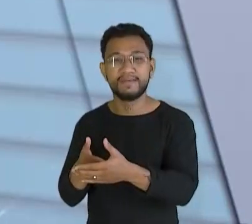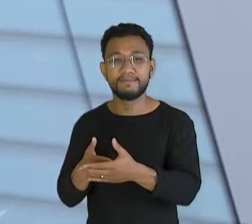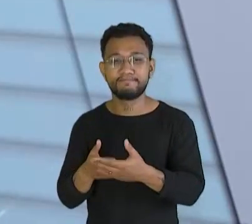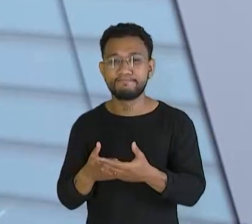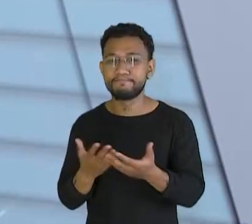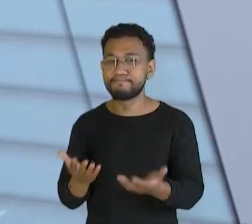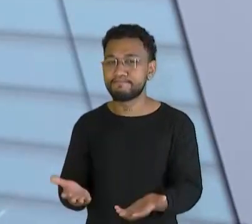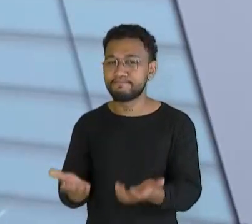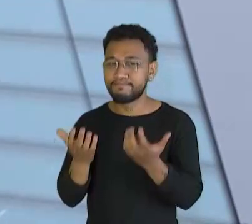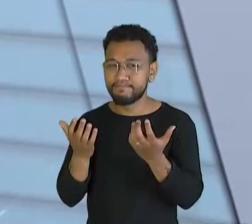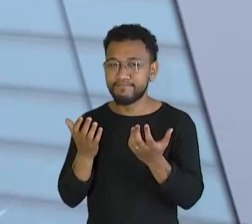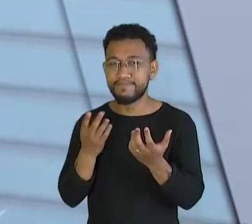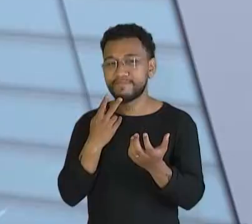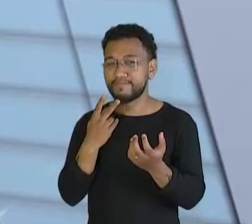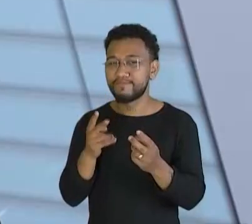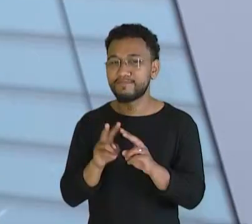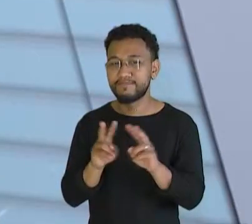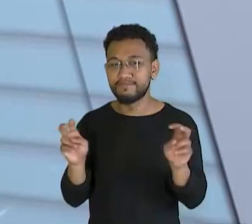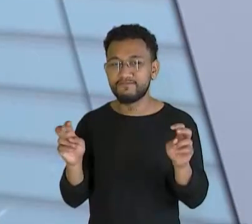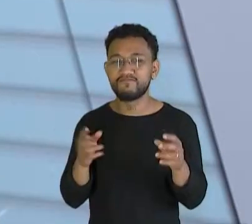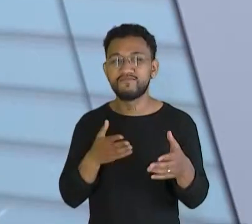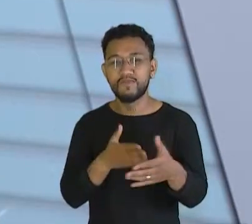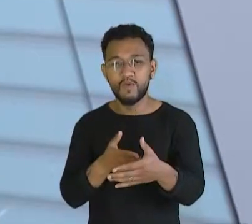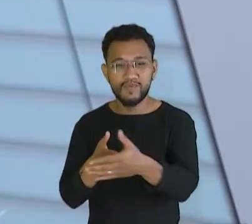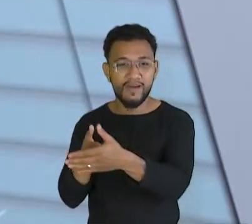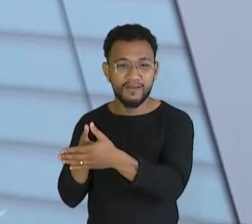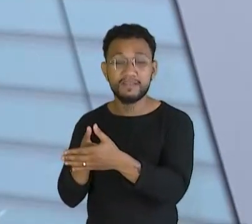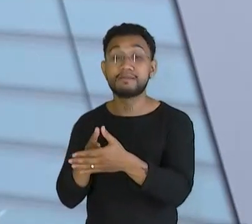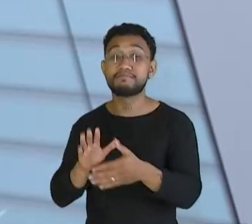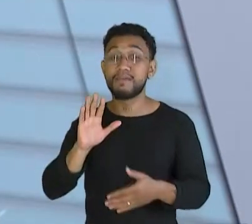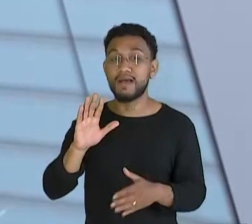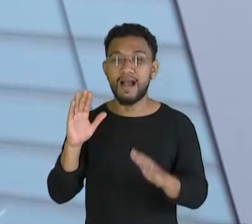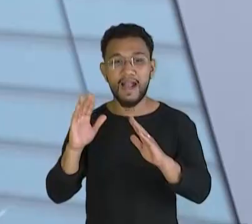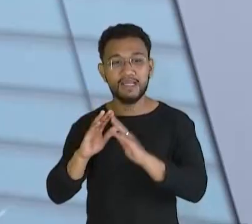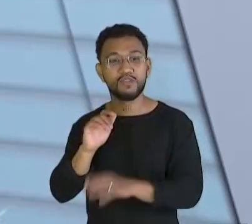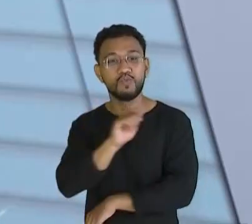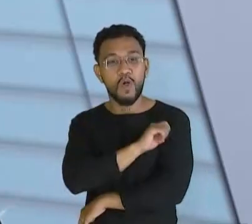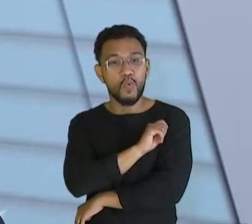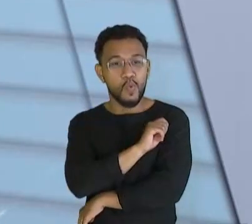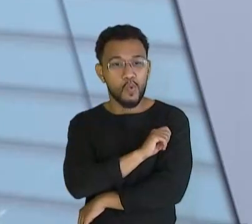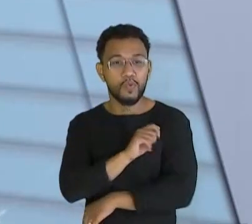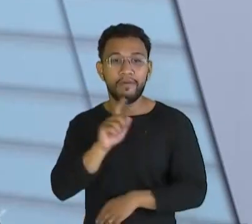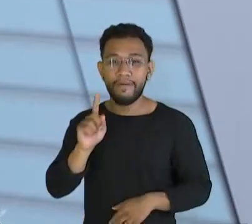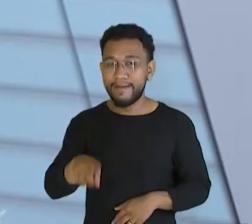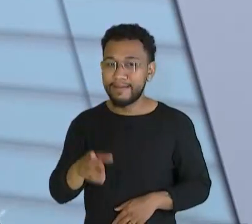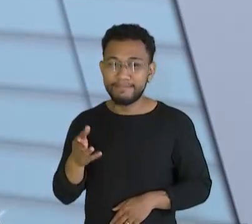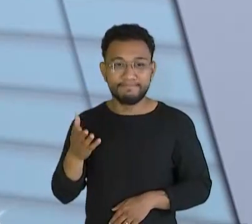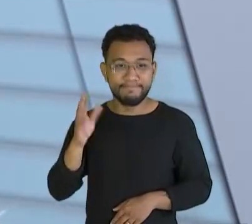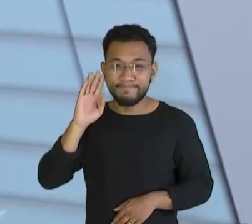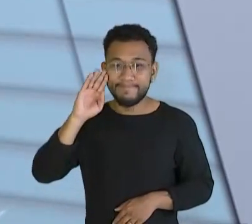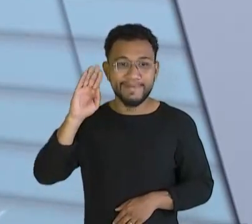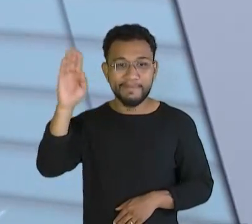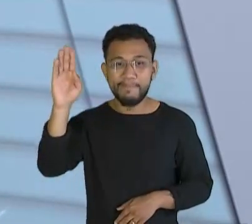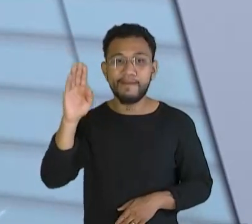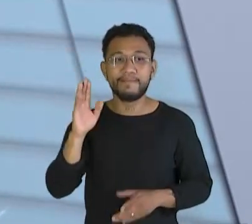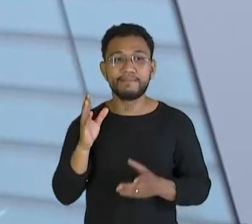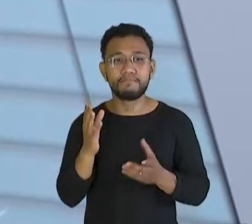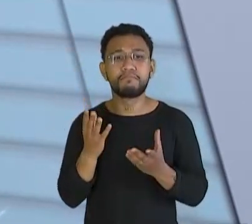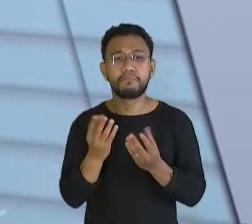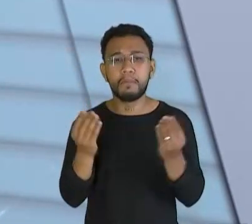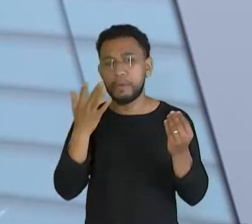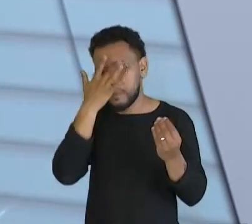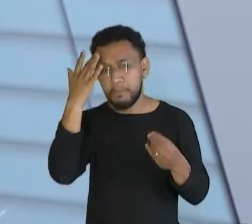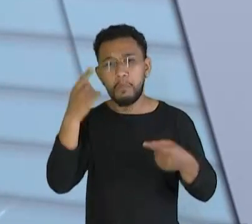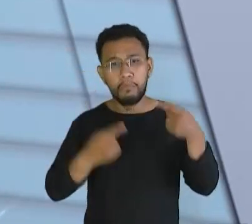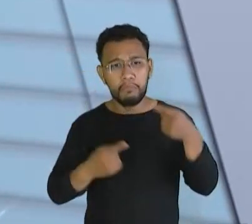queria, antes de falar das dificuldades, citar que a Casa de Estudantes do Ceará é berço, né, de pessoas políticas importantes.